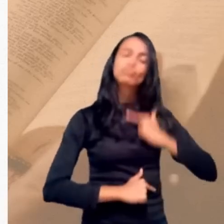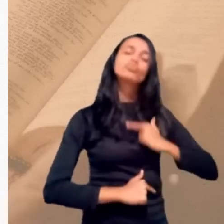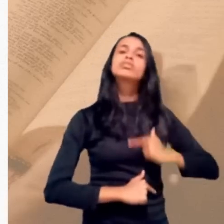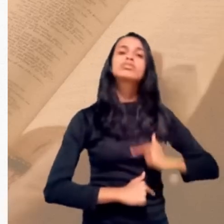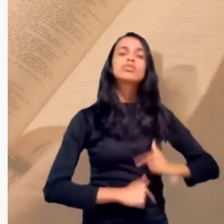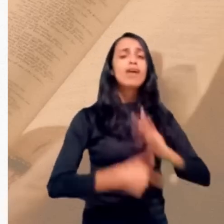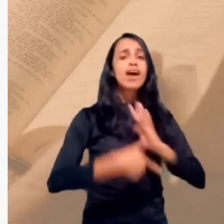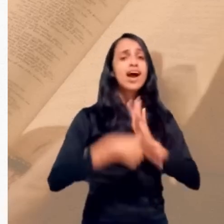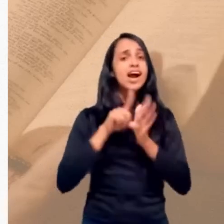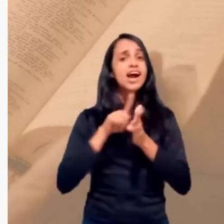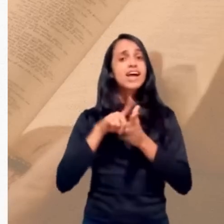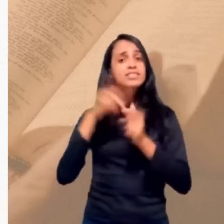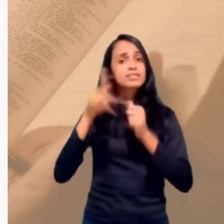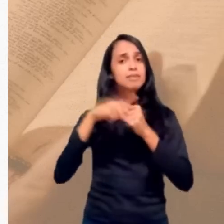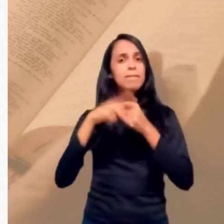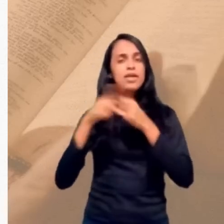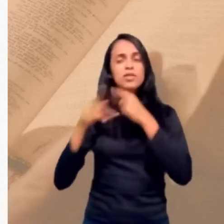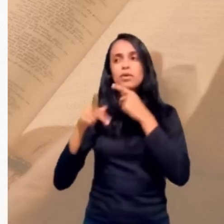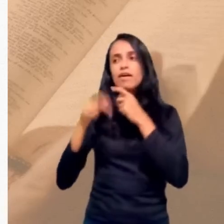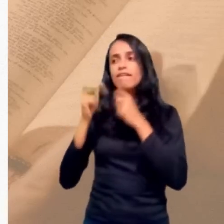o Evangelho.